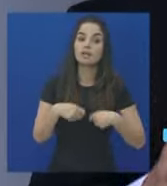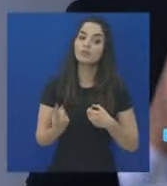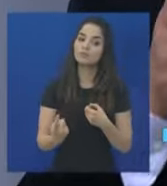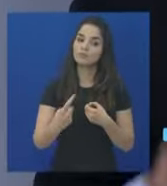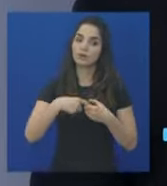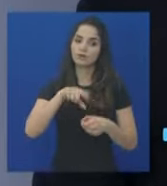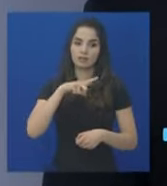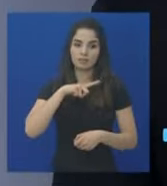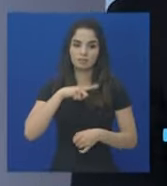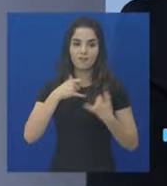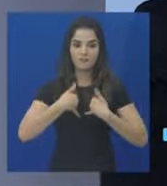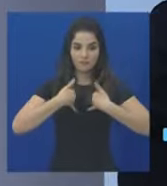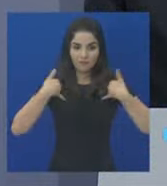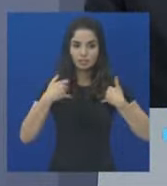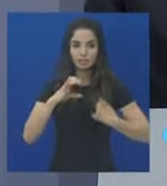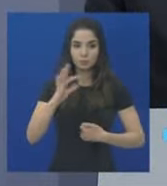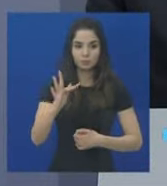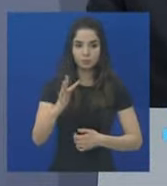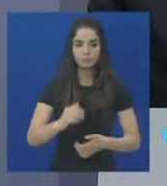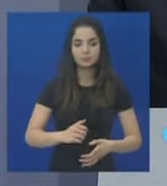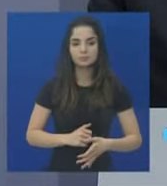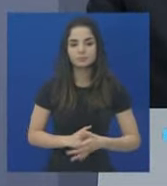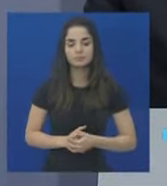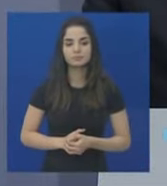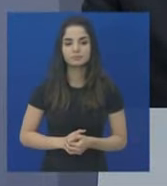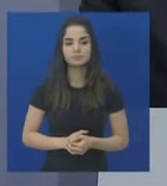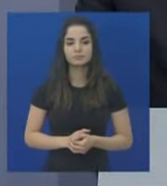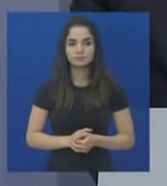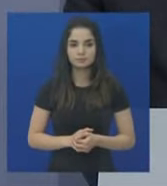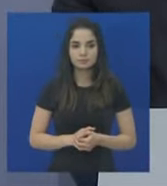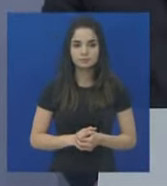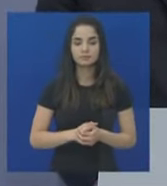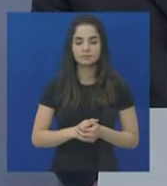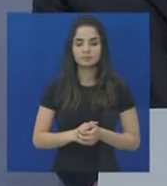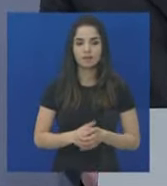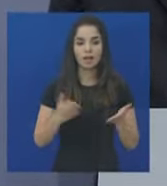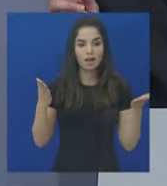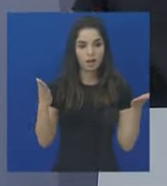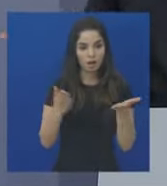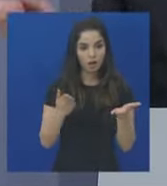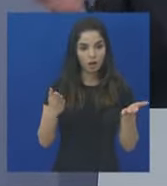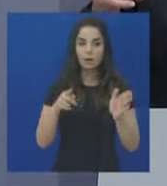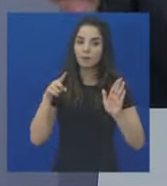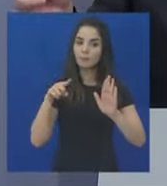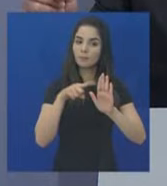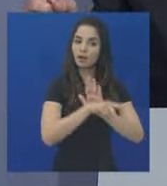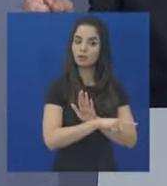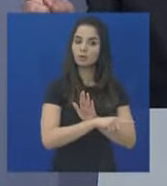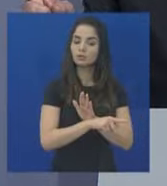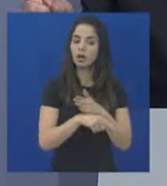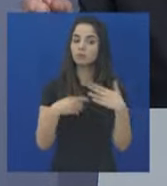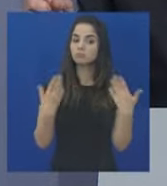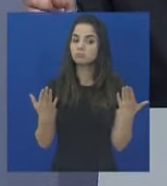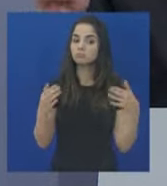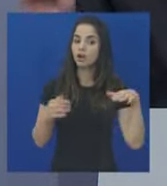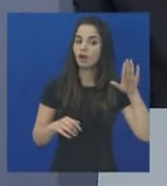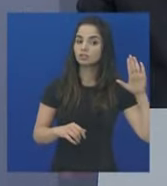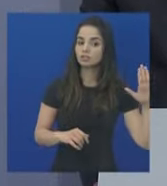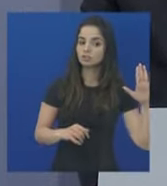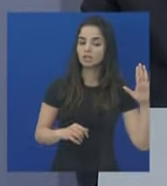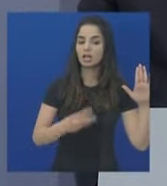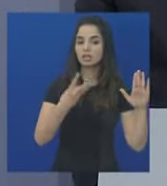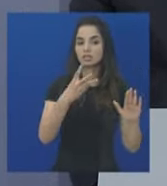de eventos para a cidade de Cabo Frio. Certo, obrigado, candidato Marquinhos Mendes. Agora o senhor faz a pergunta para qualquer um dos candidatos. O senhor